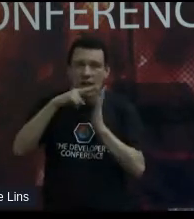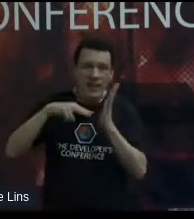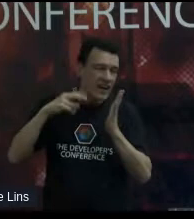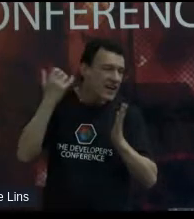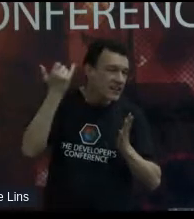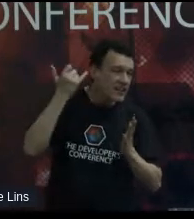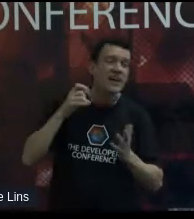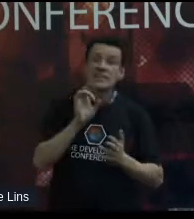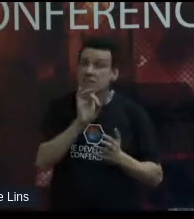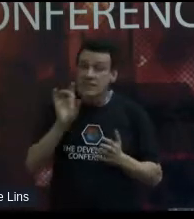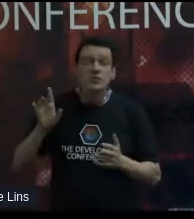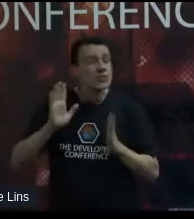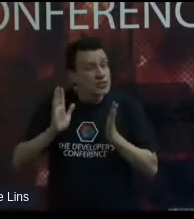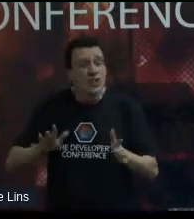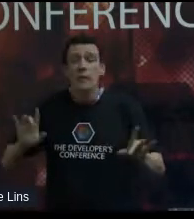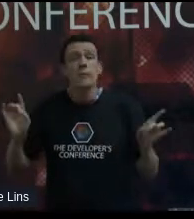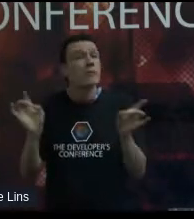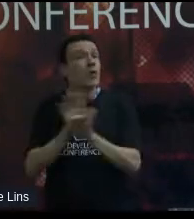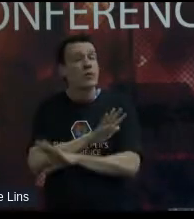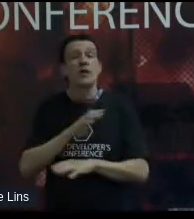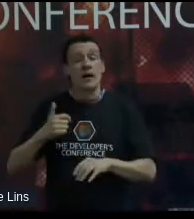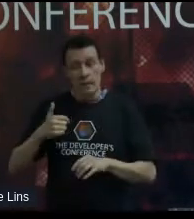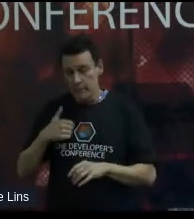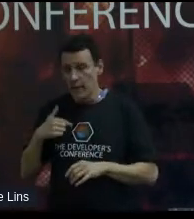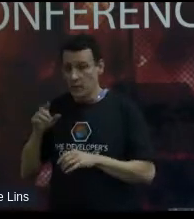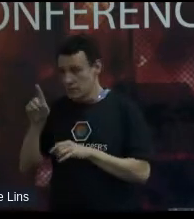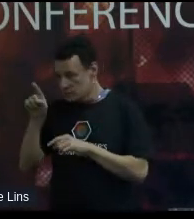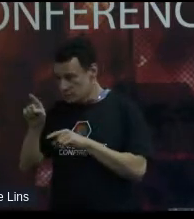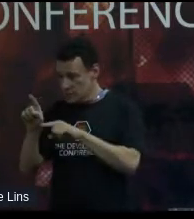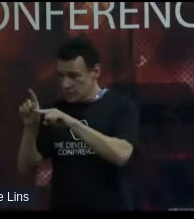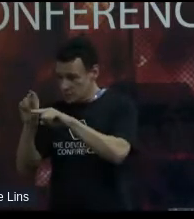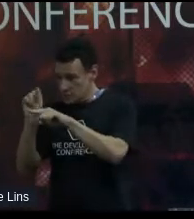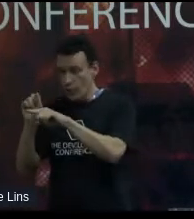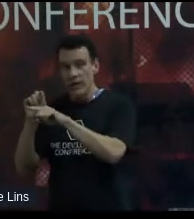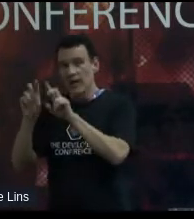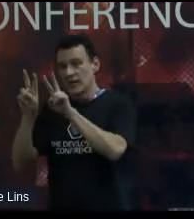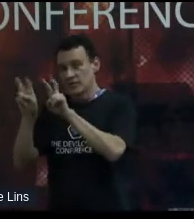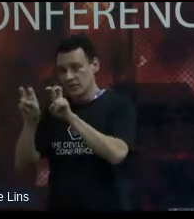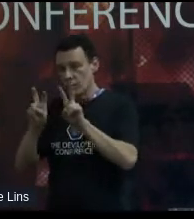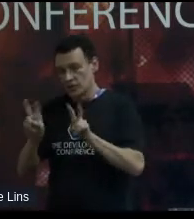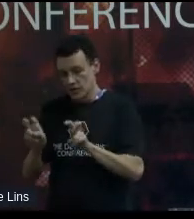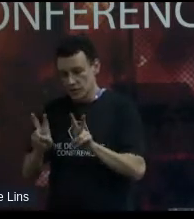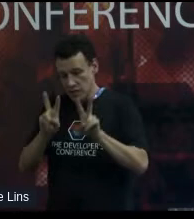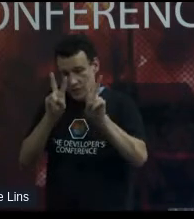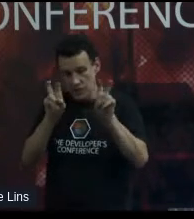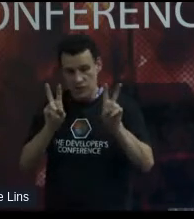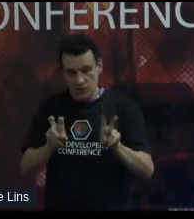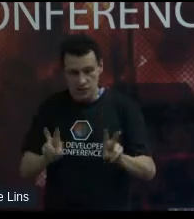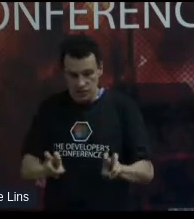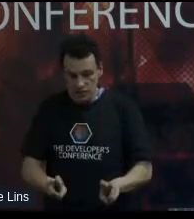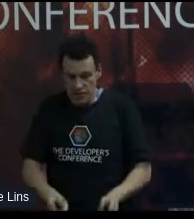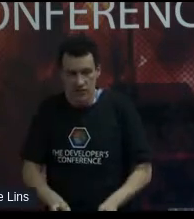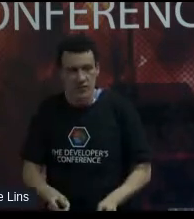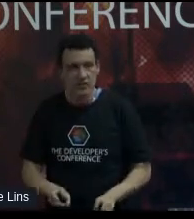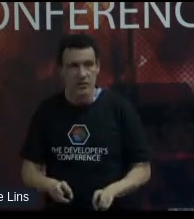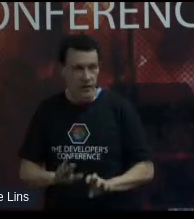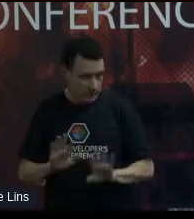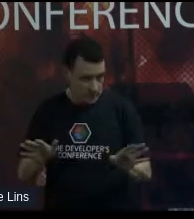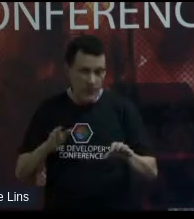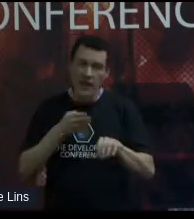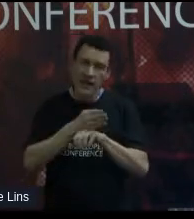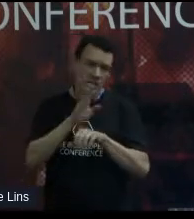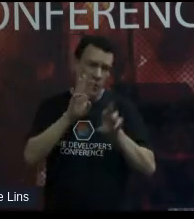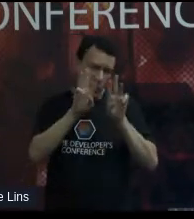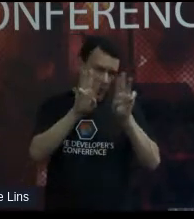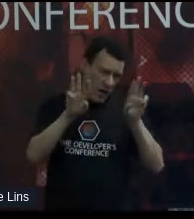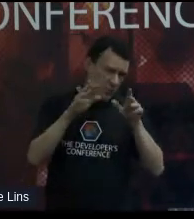possibilita que o usuário escolha e opte navegar por títulos quando ele quando ele carrega uma página web ou quando ele acessa uma tela